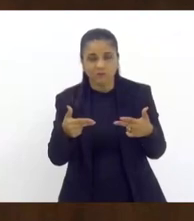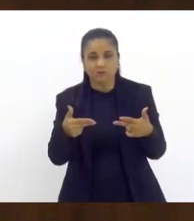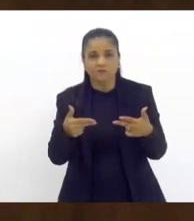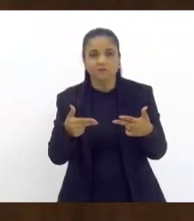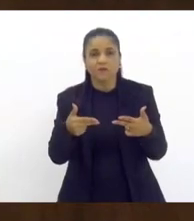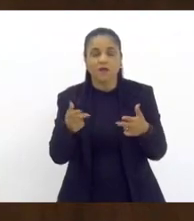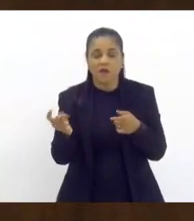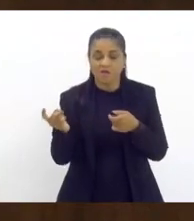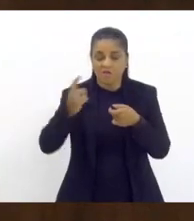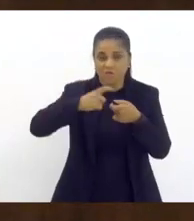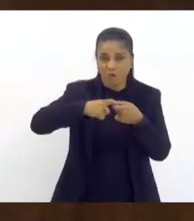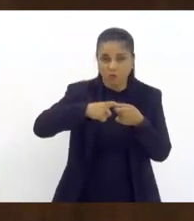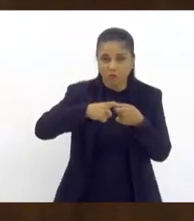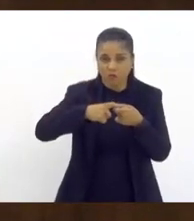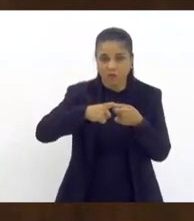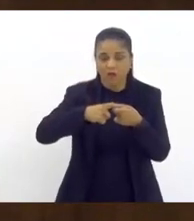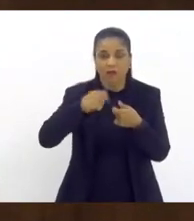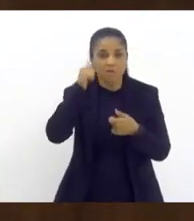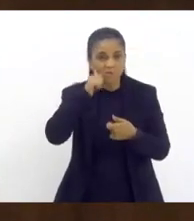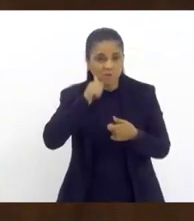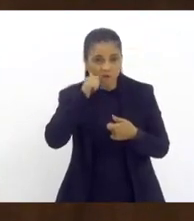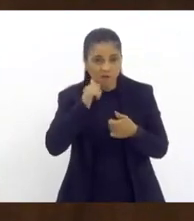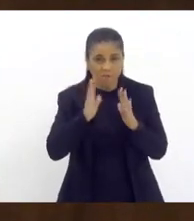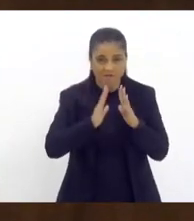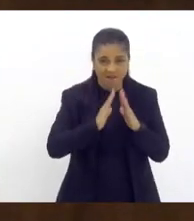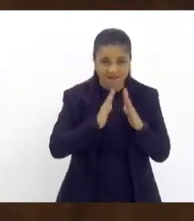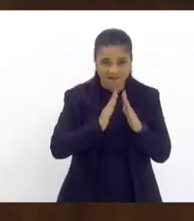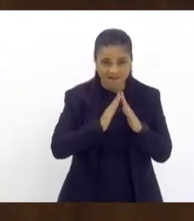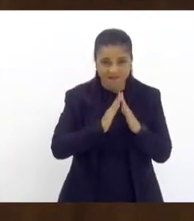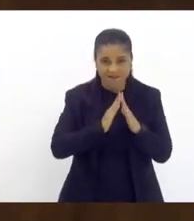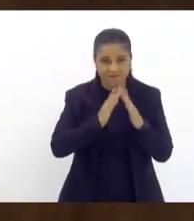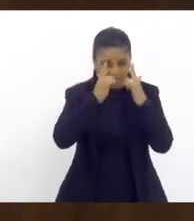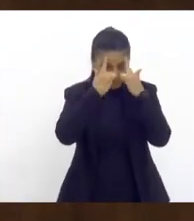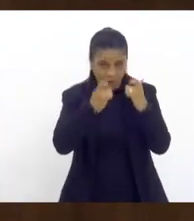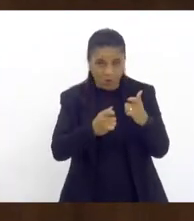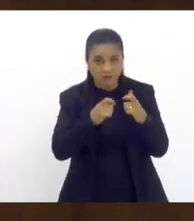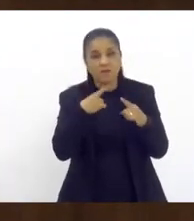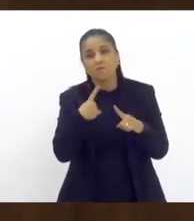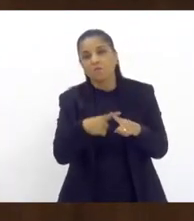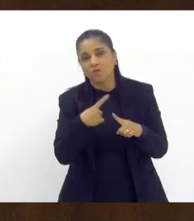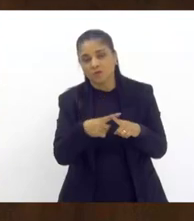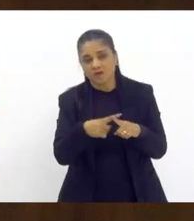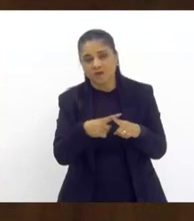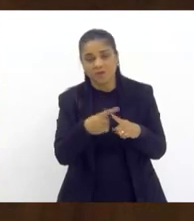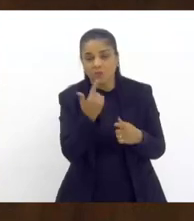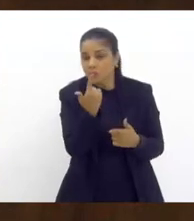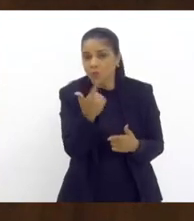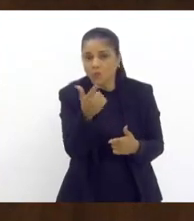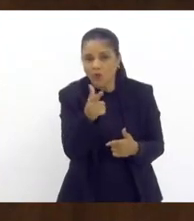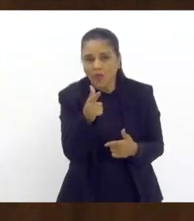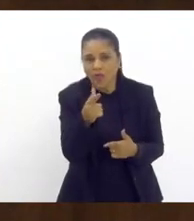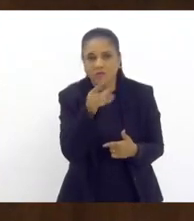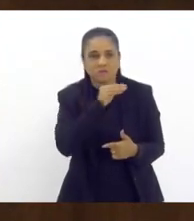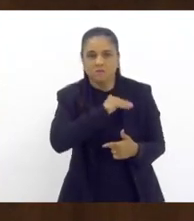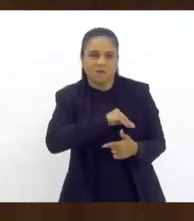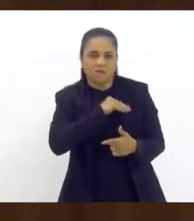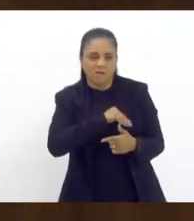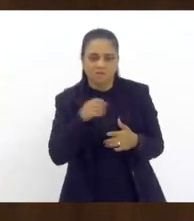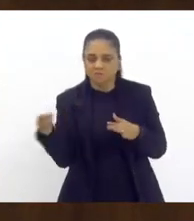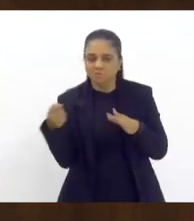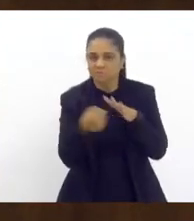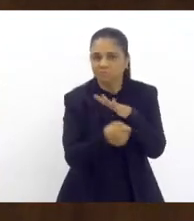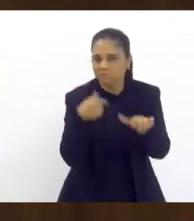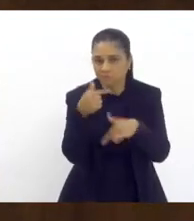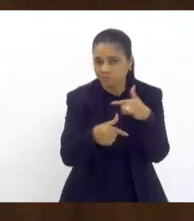retornar aos seus agressores, e muitas delas são criticadas, é porque elas não têm fonte de renda, elas não têm